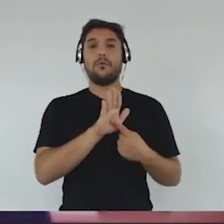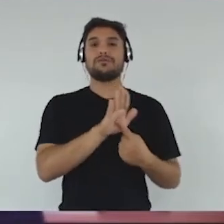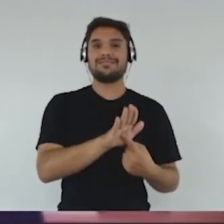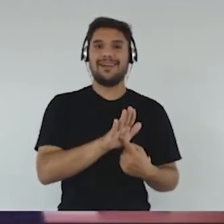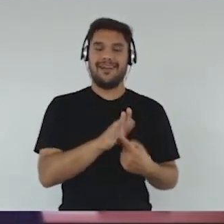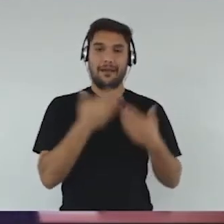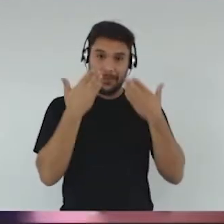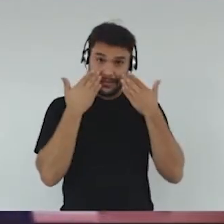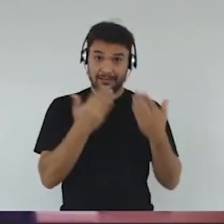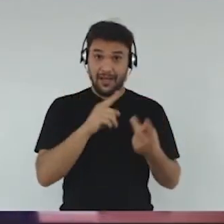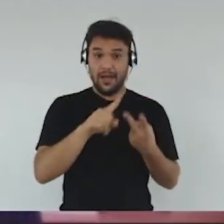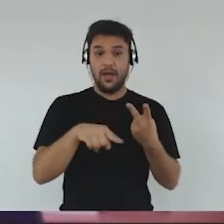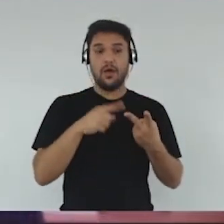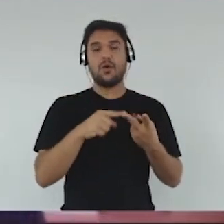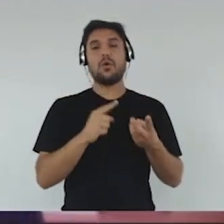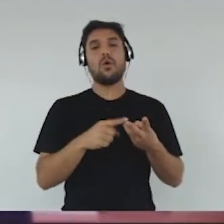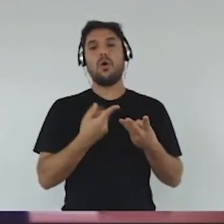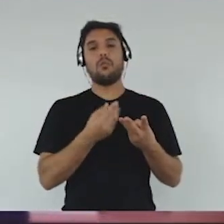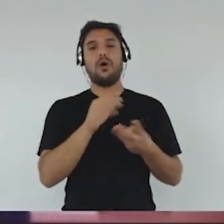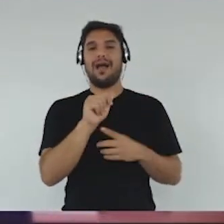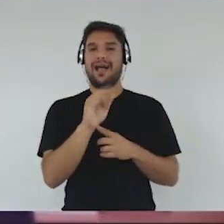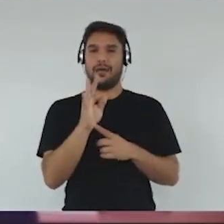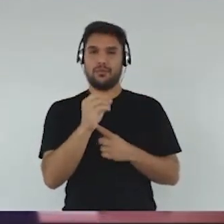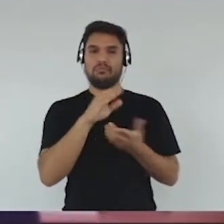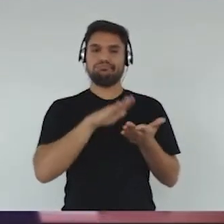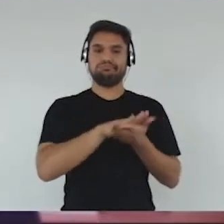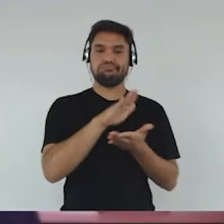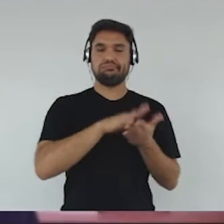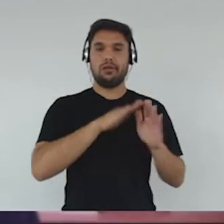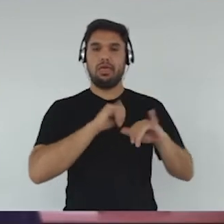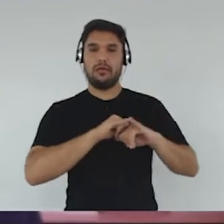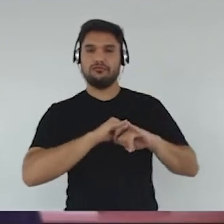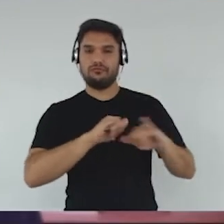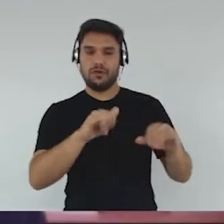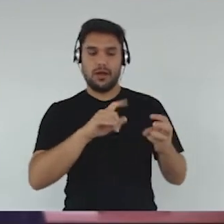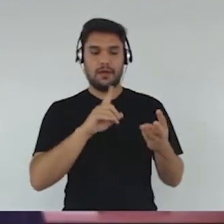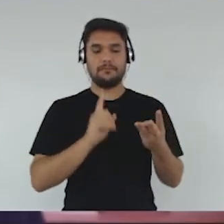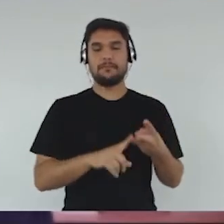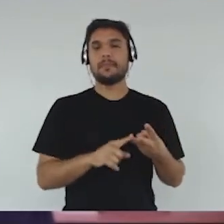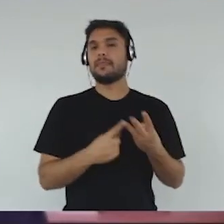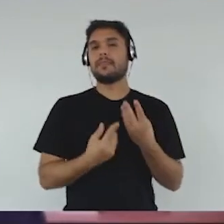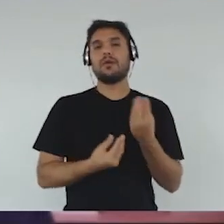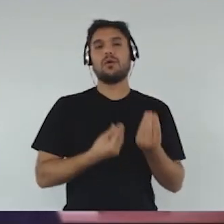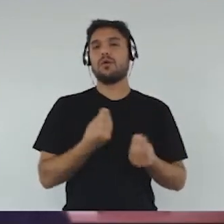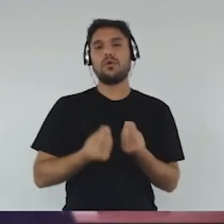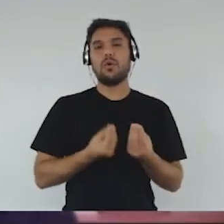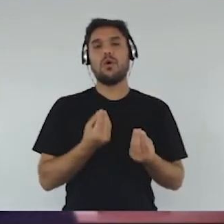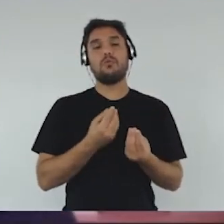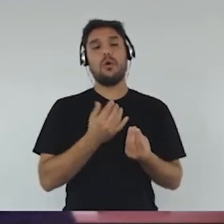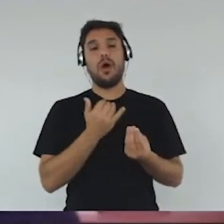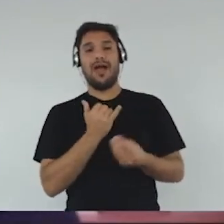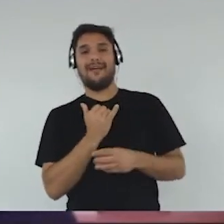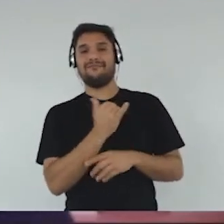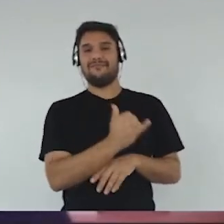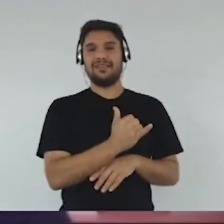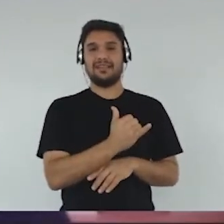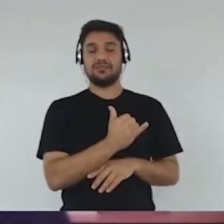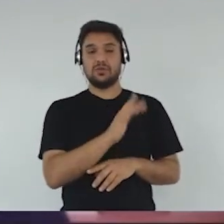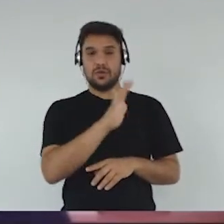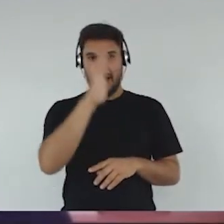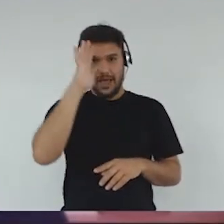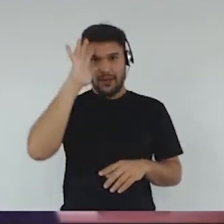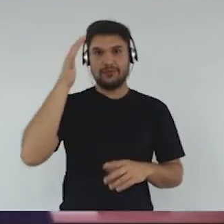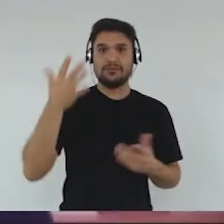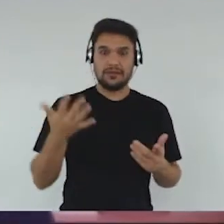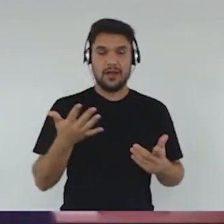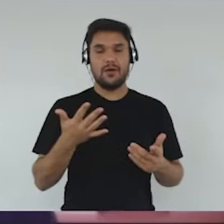requerimento, sobre transmissão dos autos quando o tribunal arbitral está constituído, sobre notificações da sentença